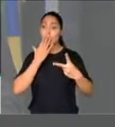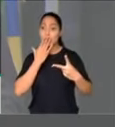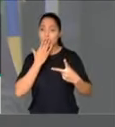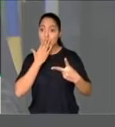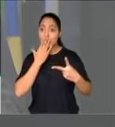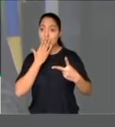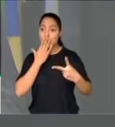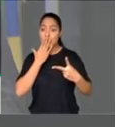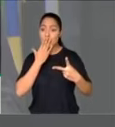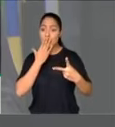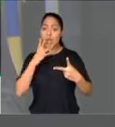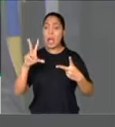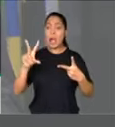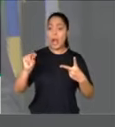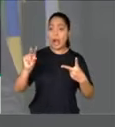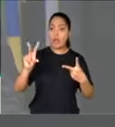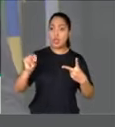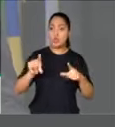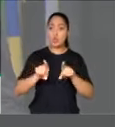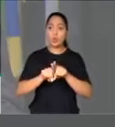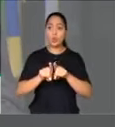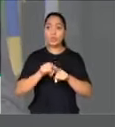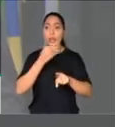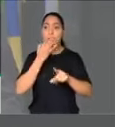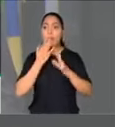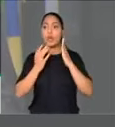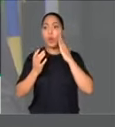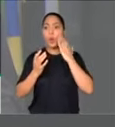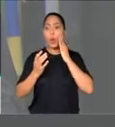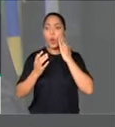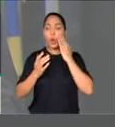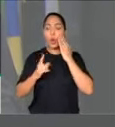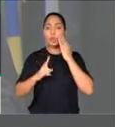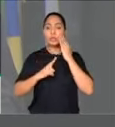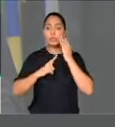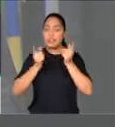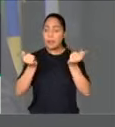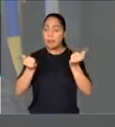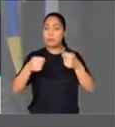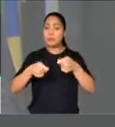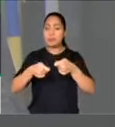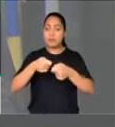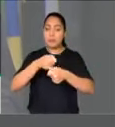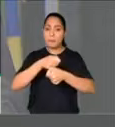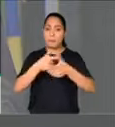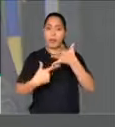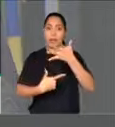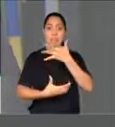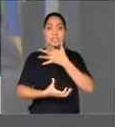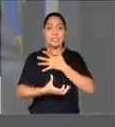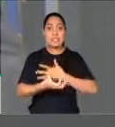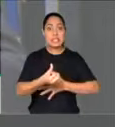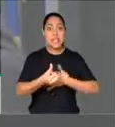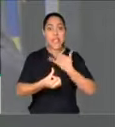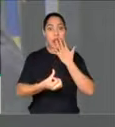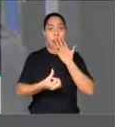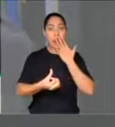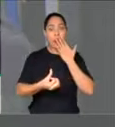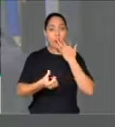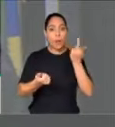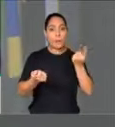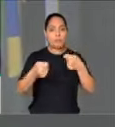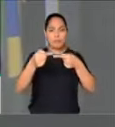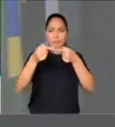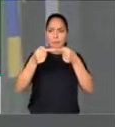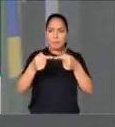e rosa, temos a possibilidade de 6 cores do arco-íris e todas as possibilidades de suas